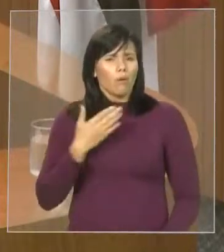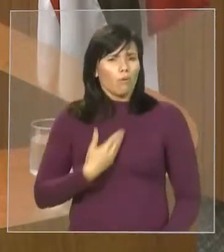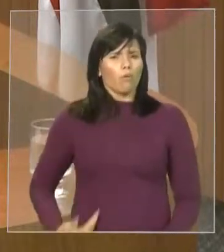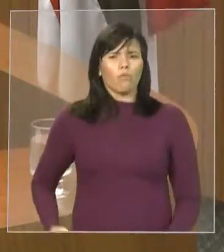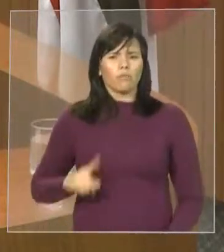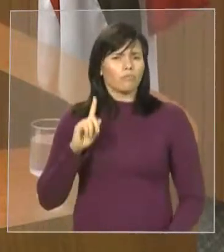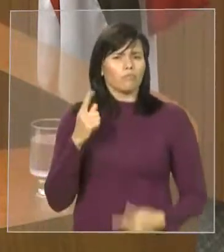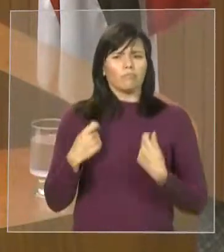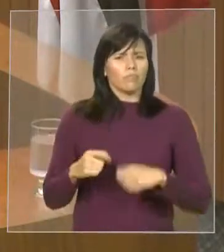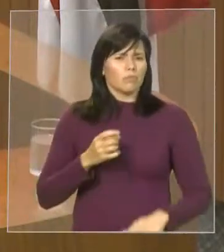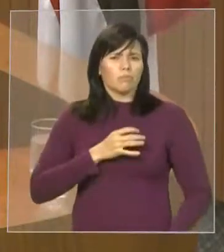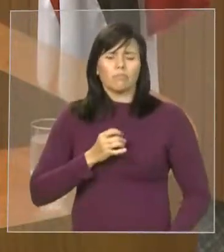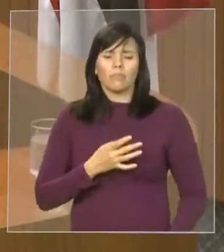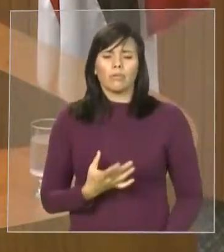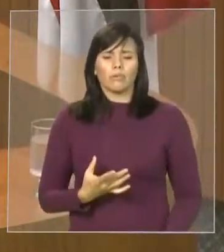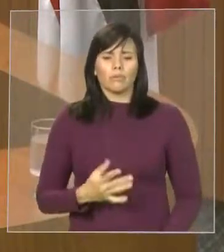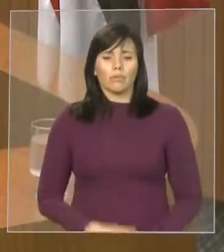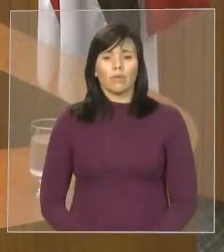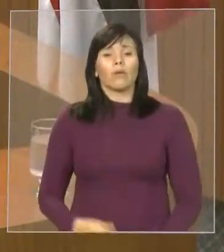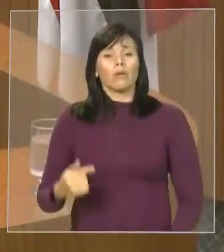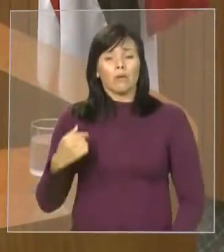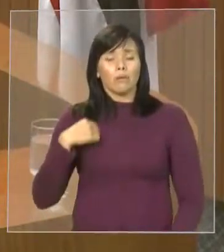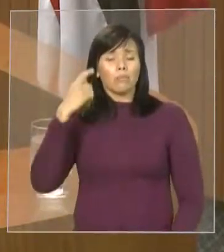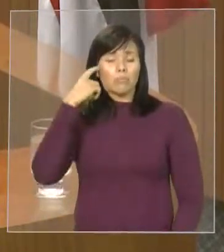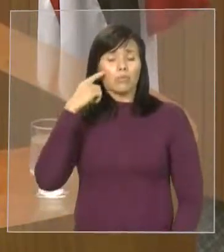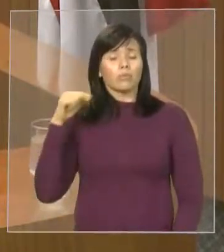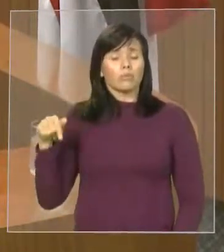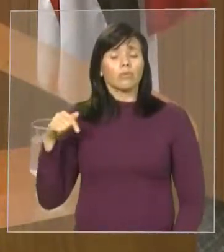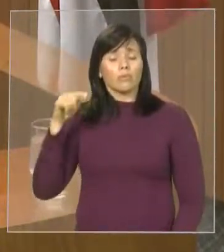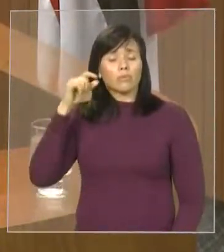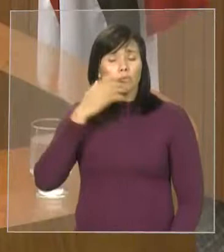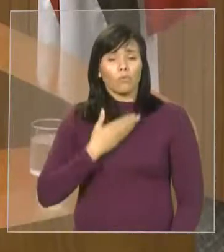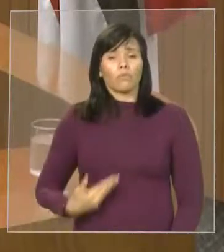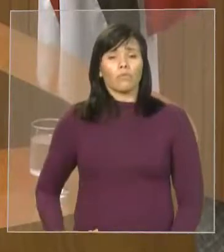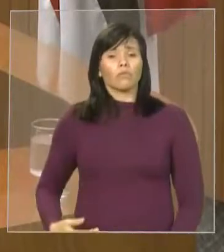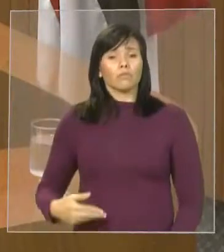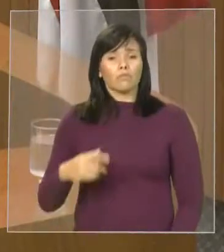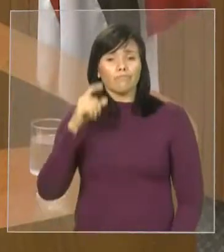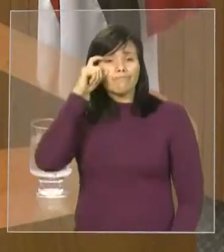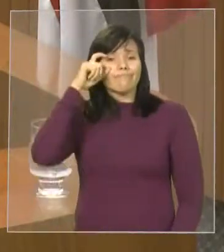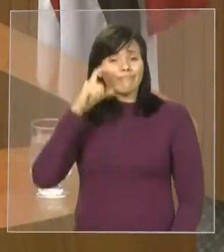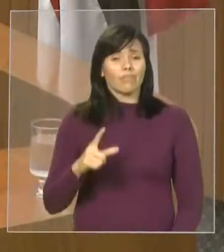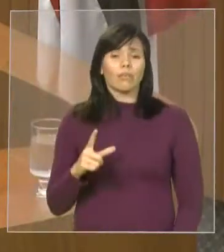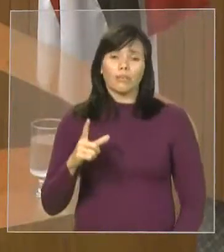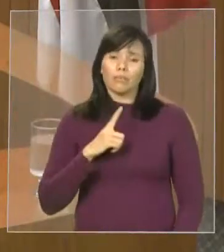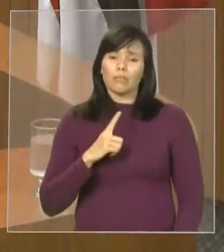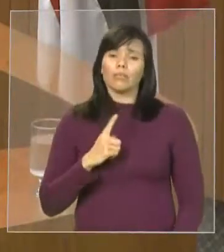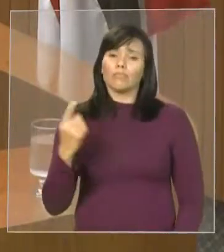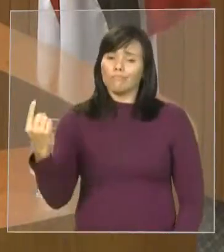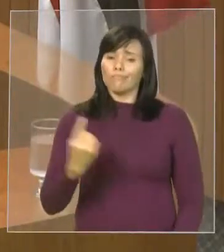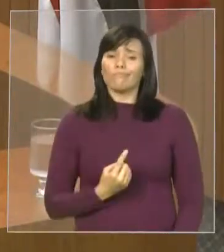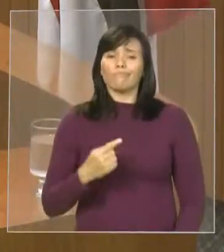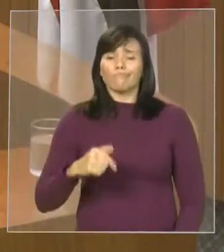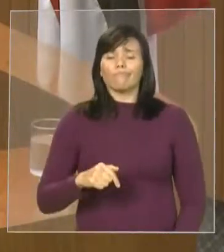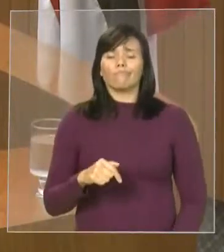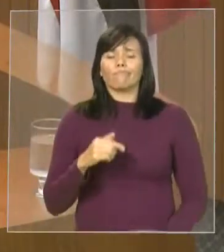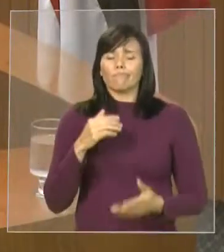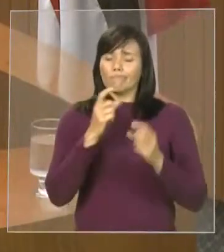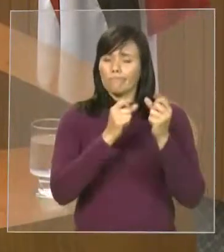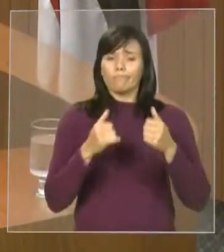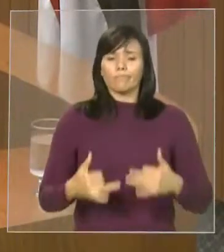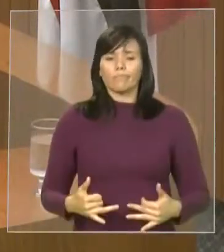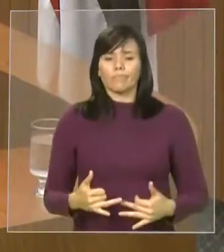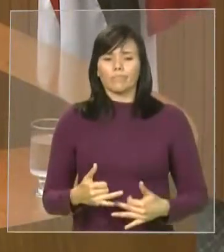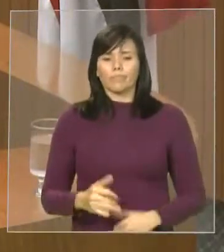esse projeto aqui seria o governo do Estado. E aí eu quero lembrar os senhores e senhoras deputados que nós só temos 2 páginas